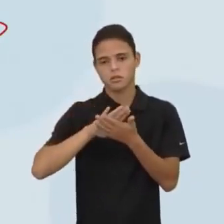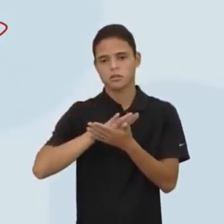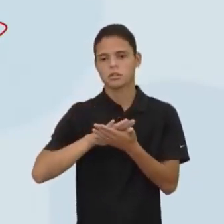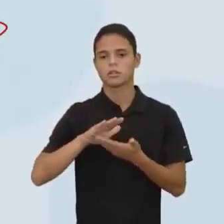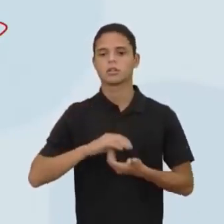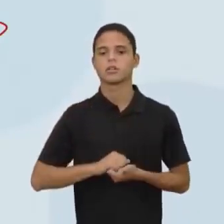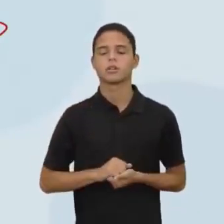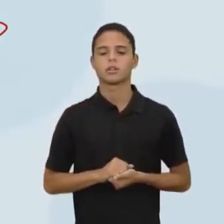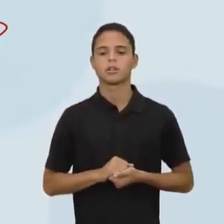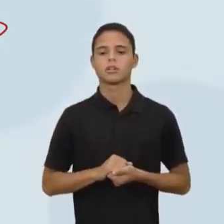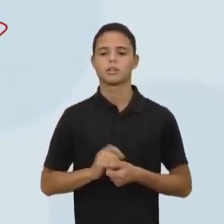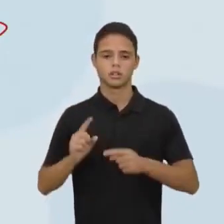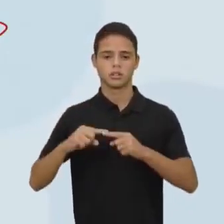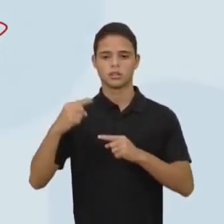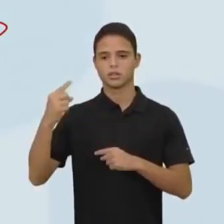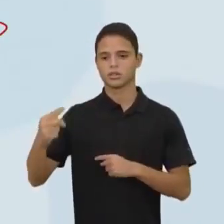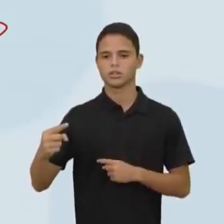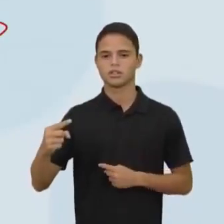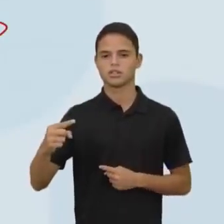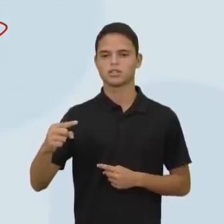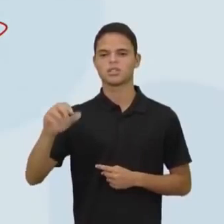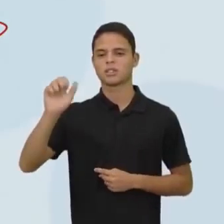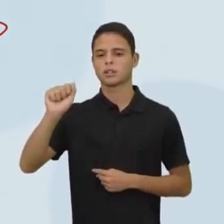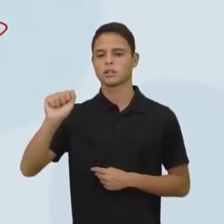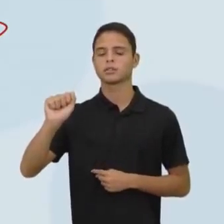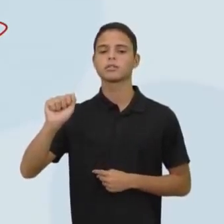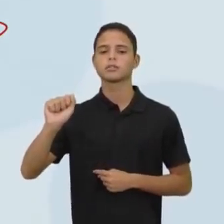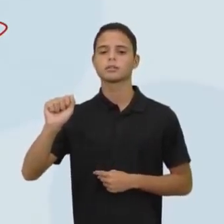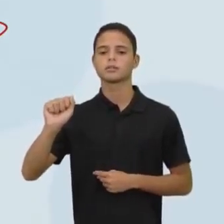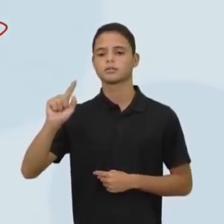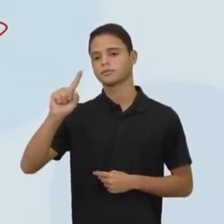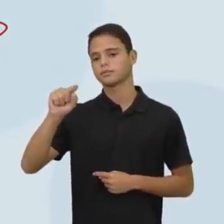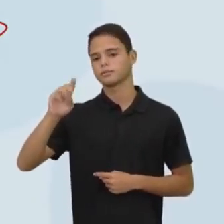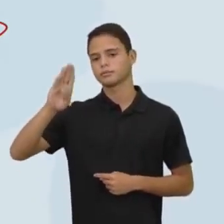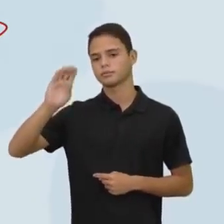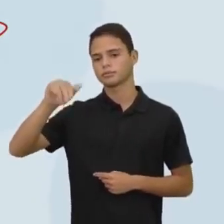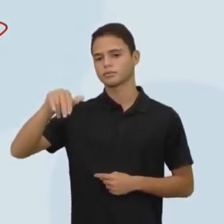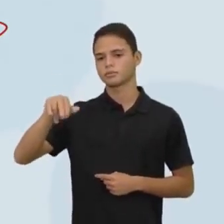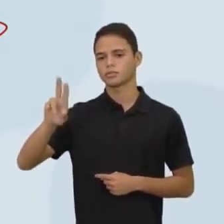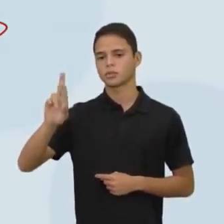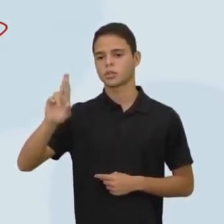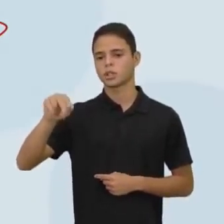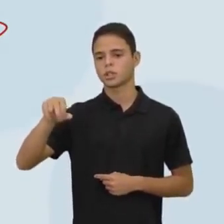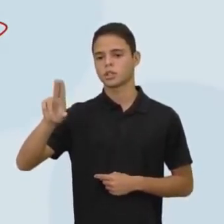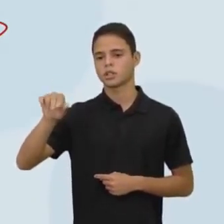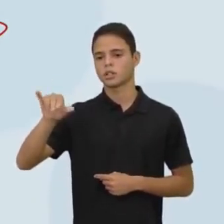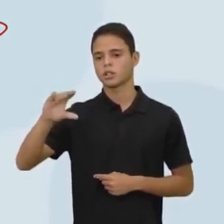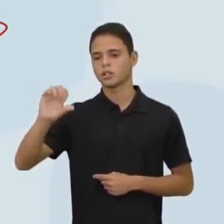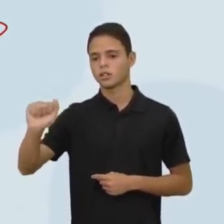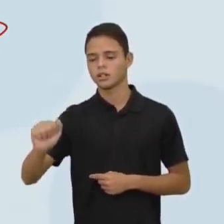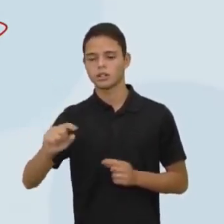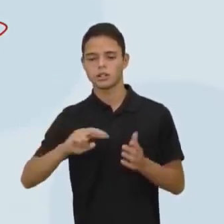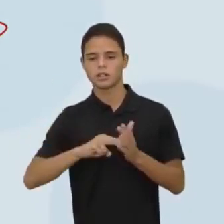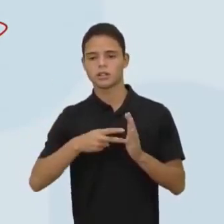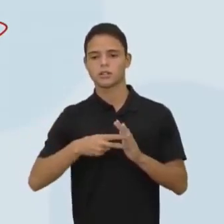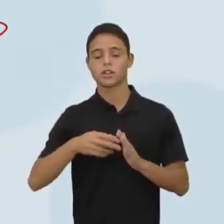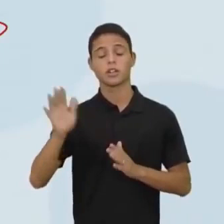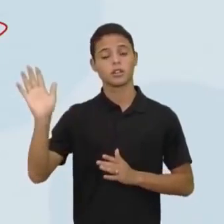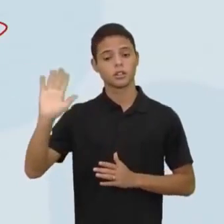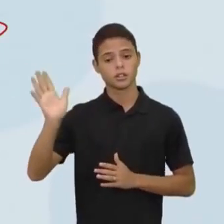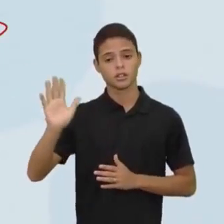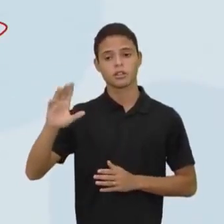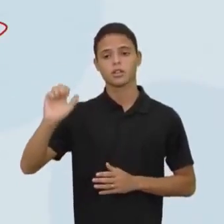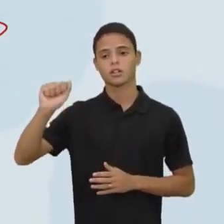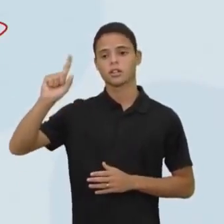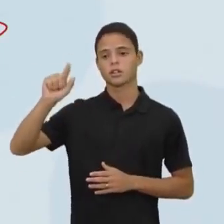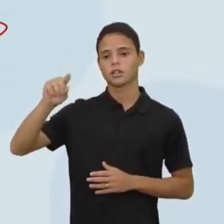temos o que a gente vai falar daqui a pouco, que é o au revoir, tchau. A